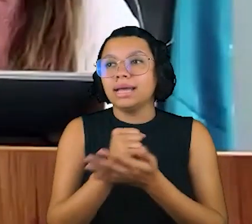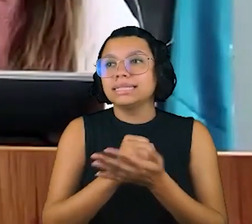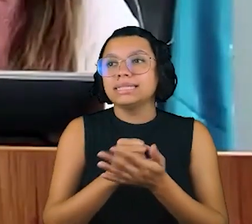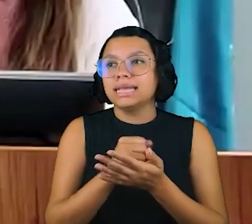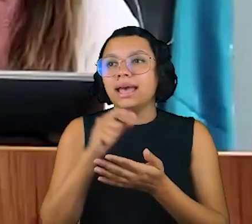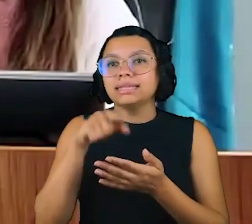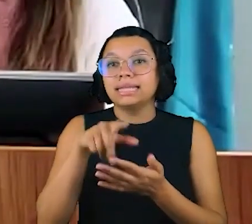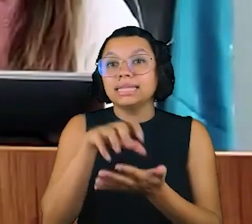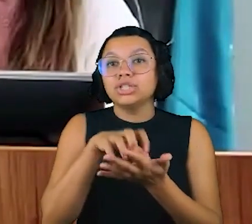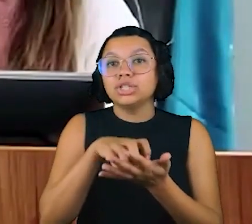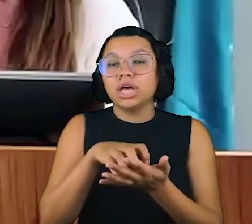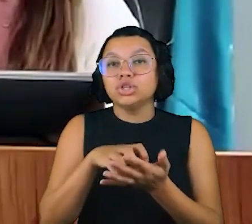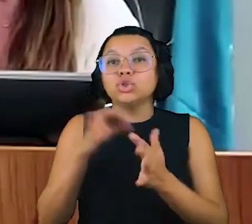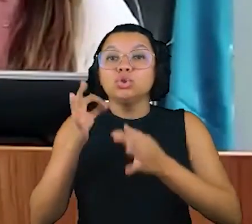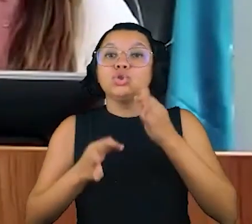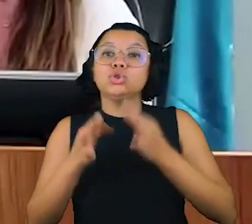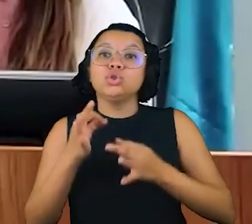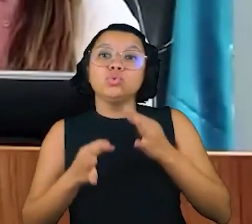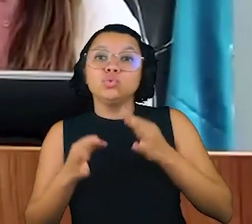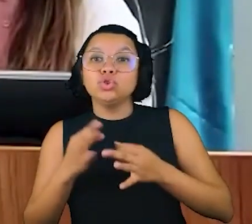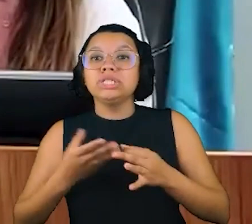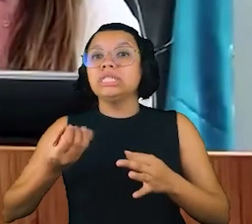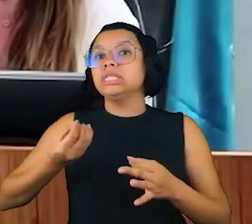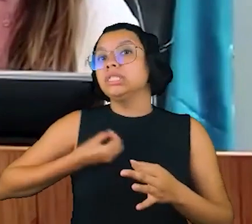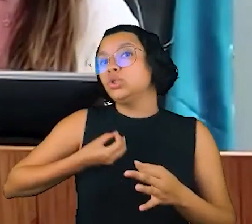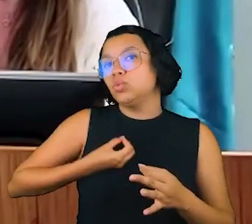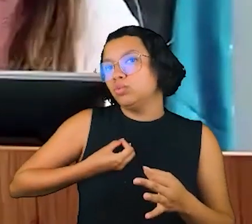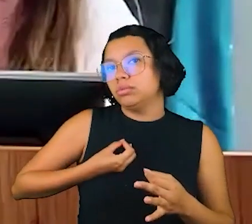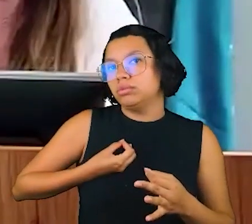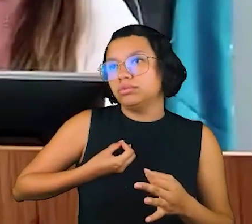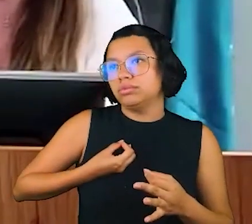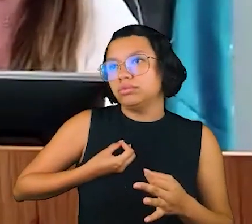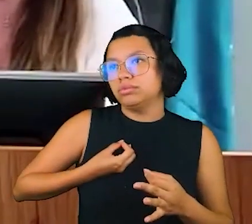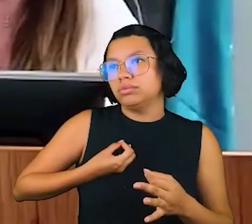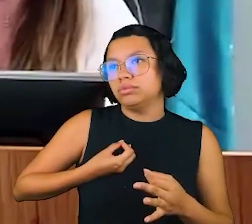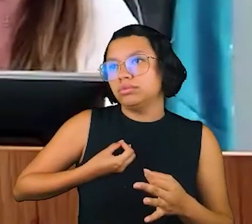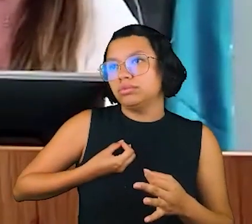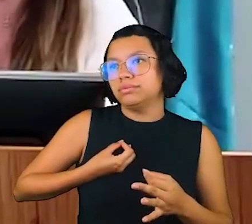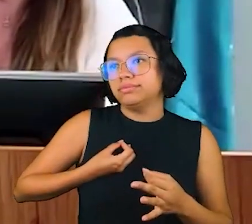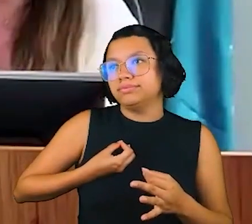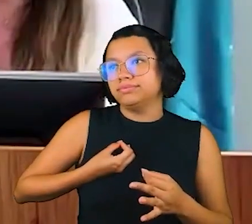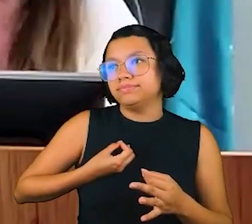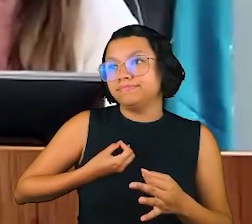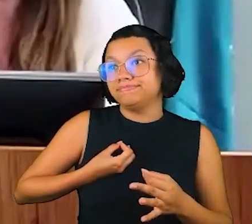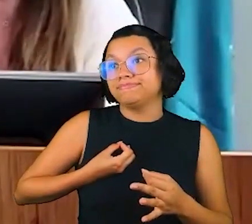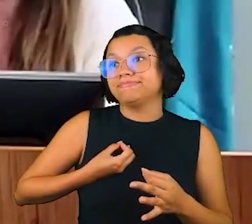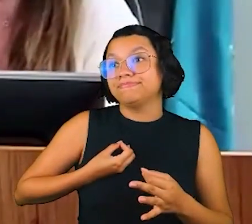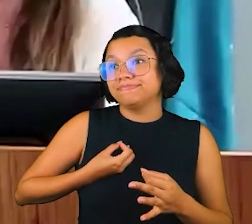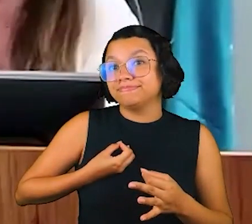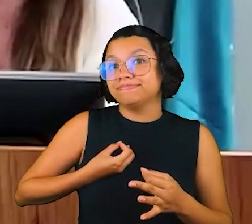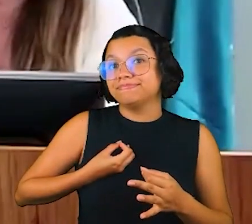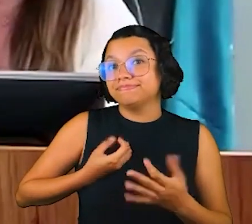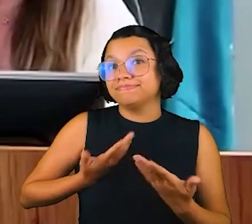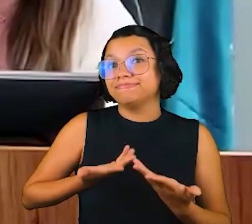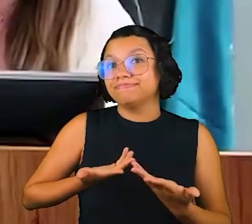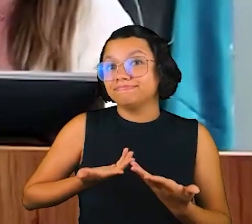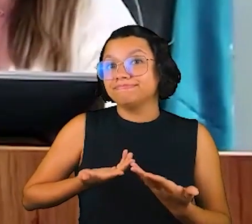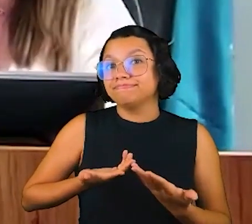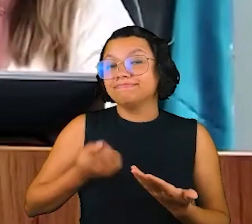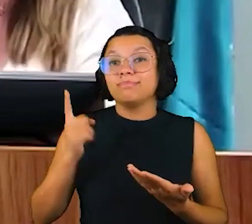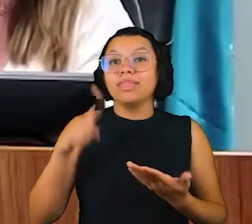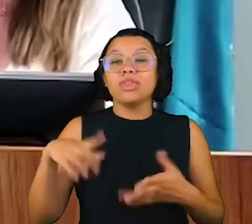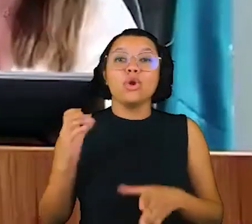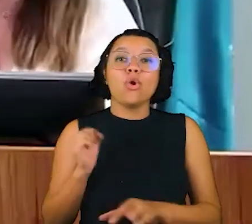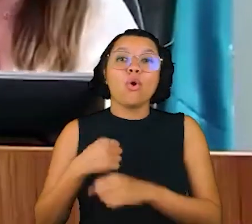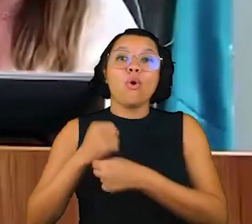entidade? Justiça em números. O juiz Paulo César e a desembargadora Renata Lotufo se encaram. A desembargadora